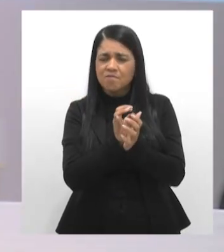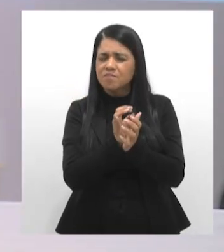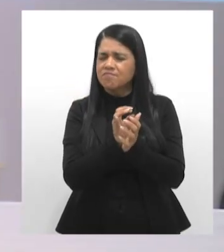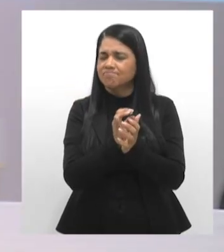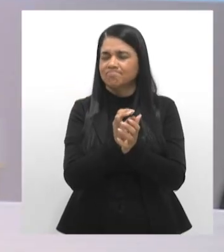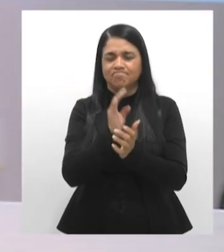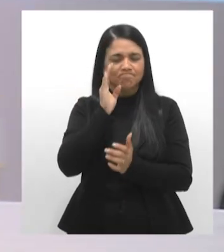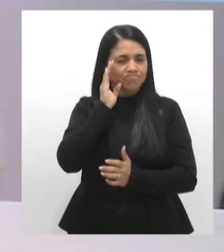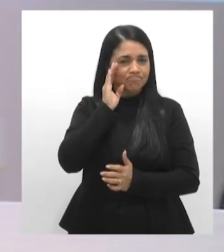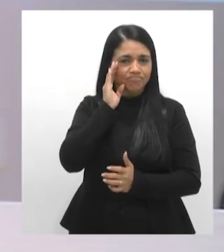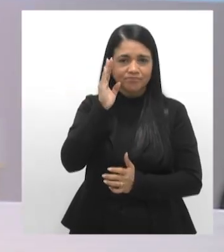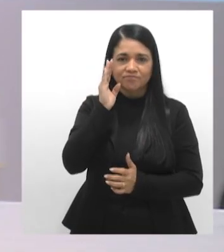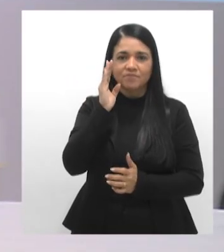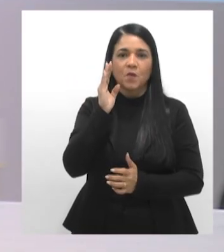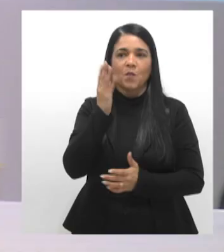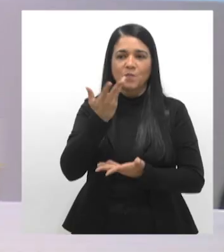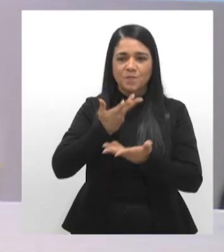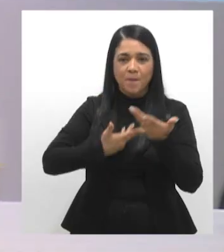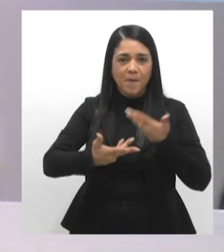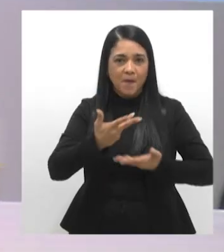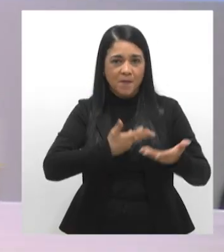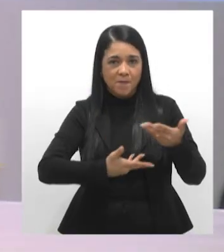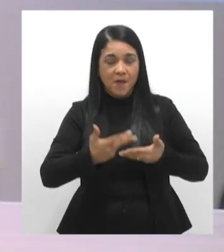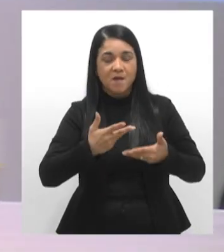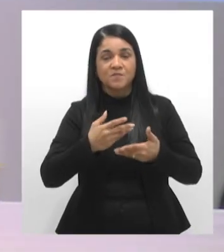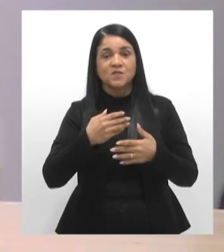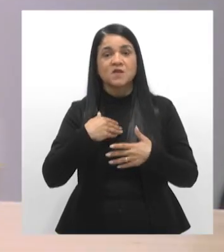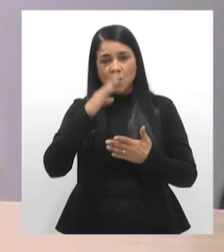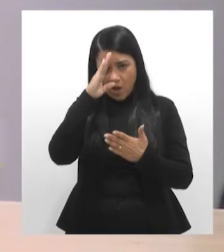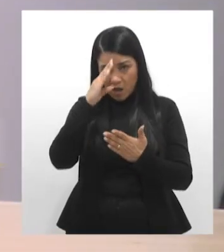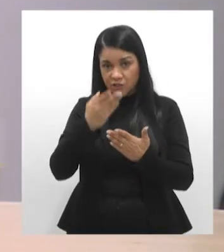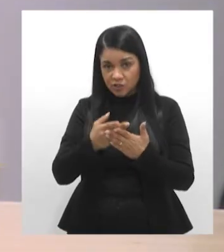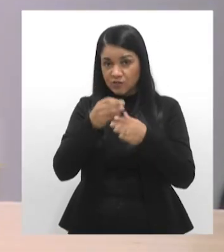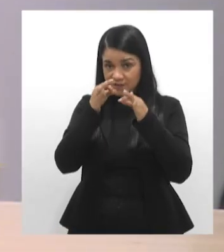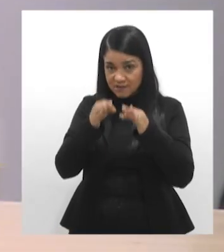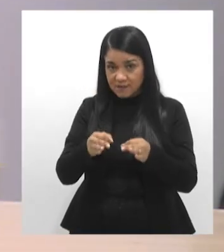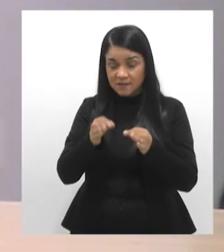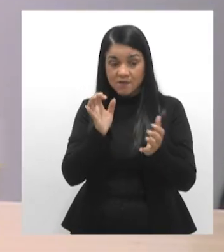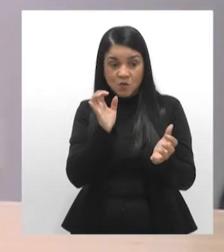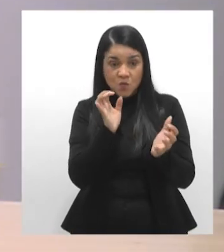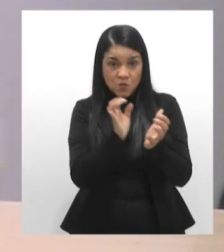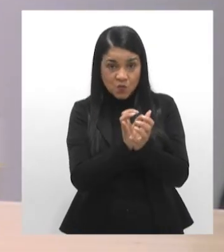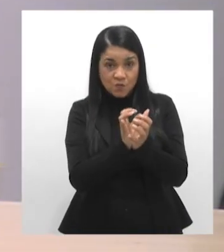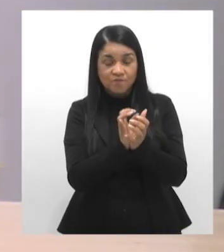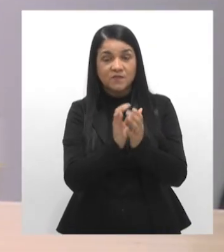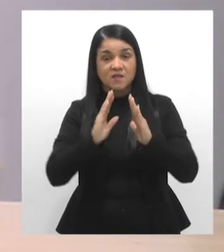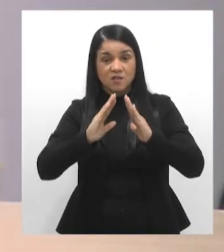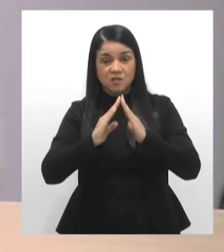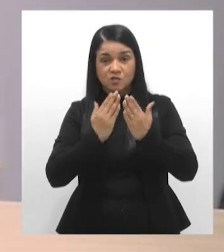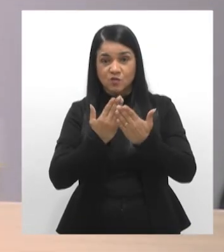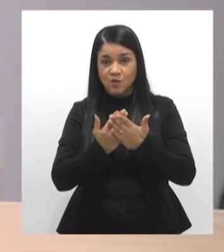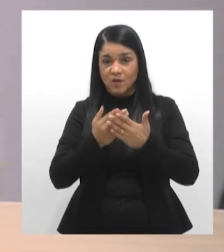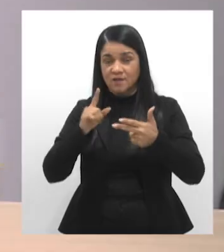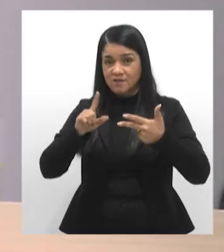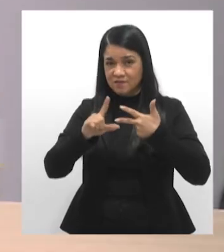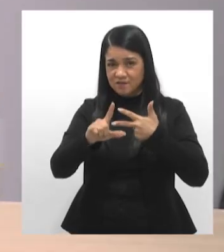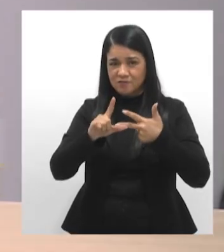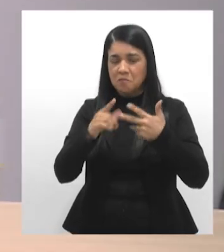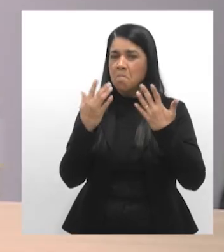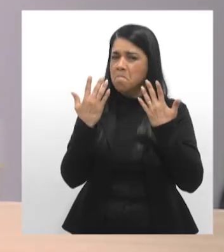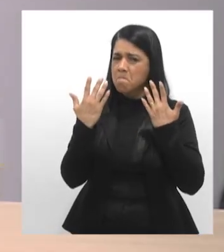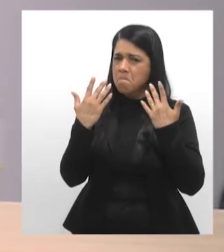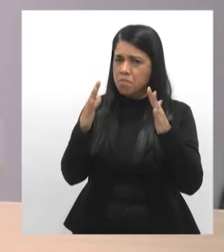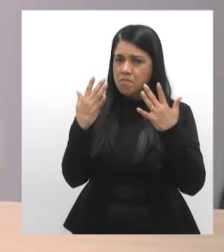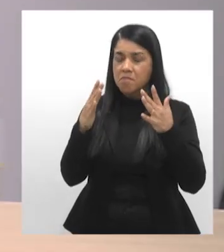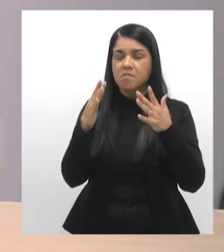fundamental. Então, eu acredito e tenho certeza que a equipe que compõe, toda a equipe que compõe a Escola Legislativa está de parabéns e faz com que,